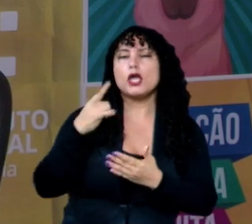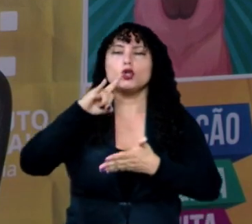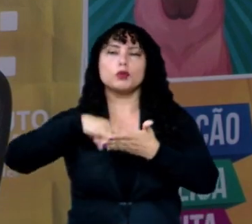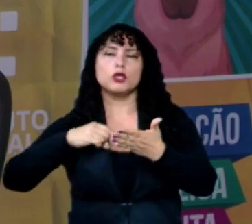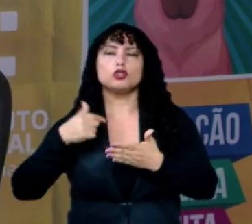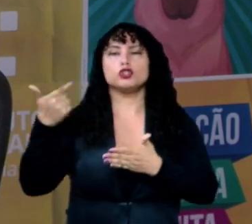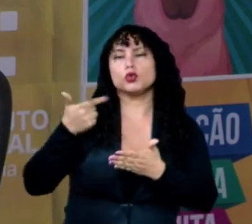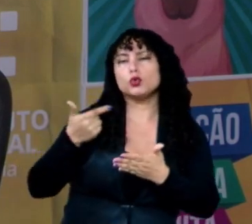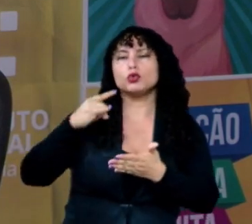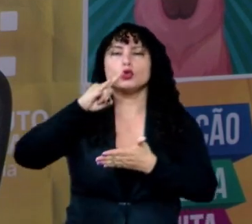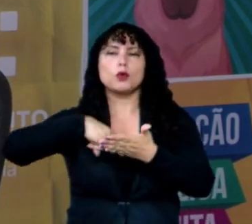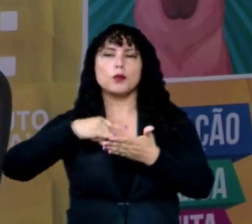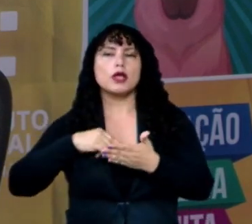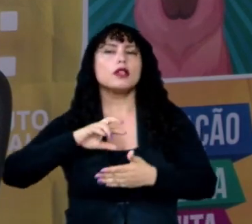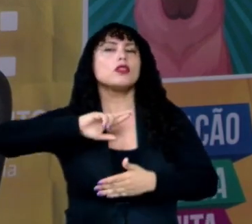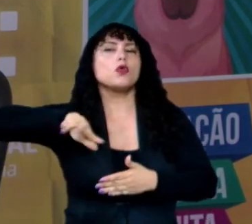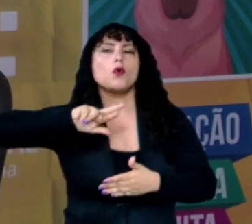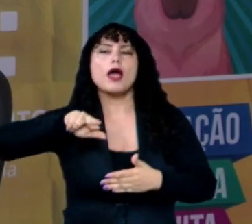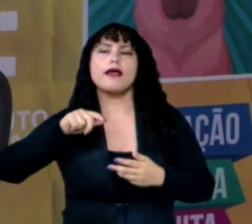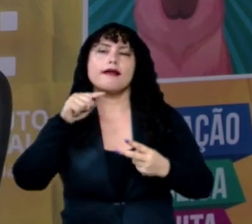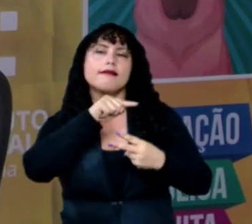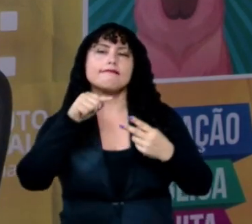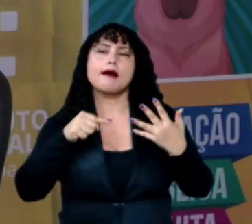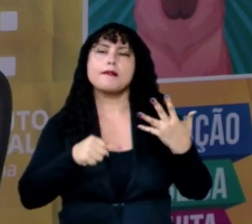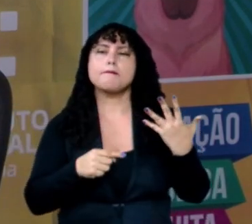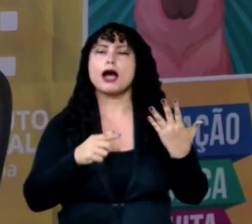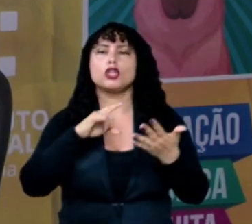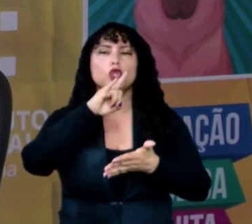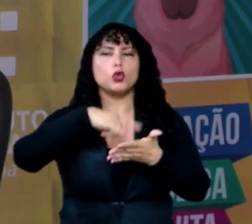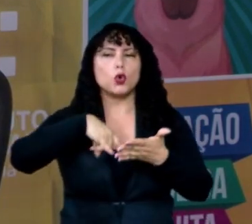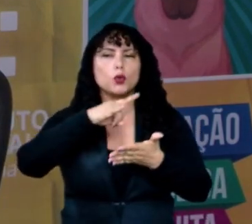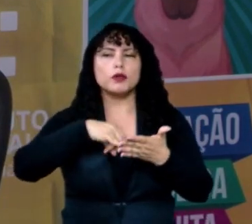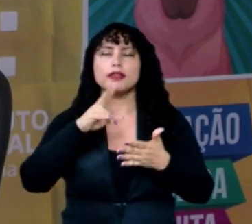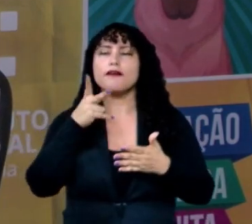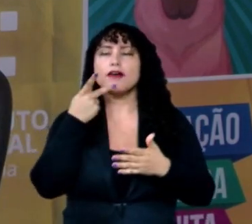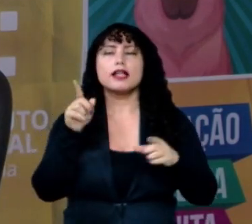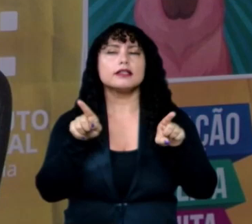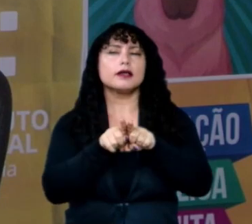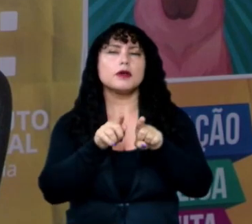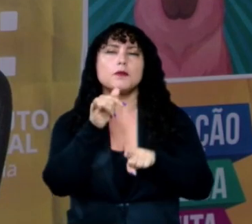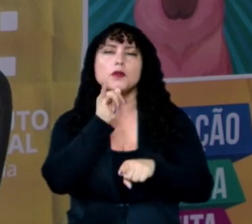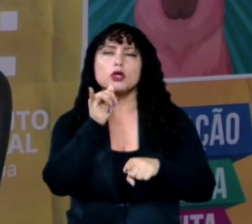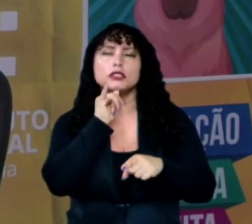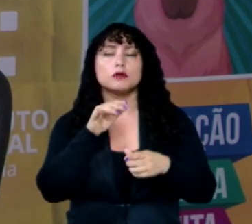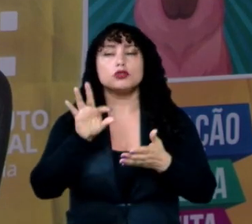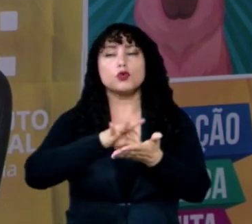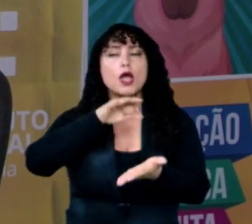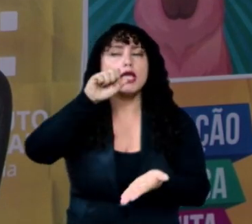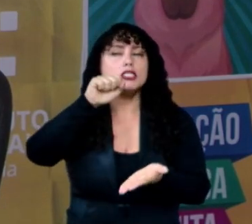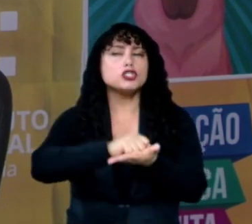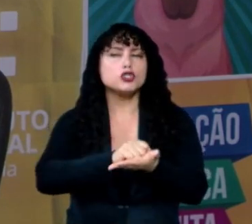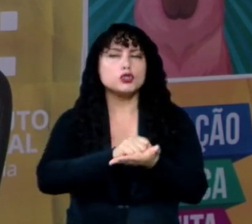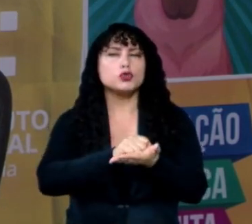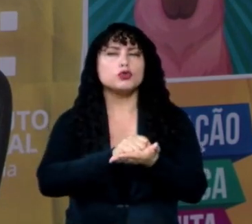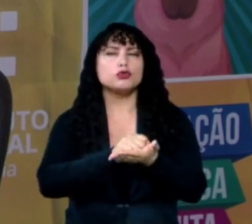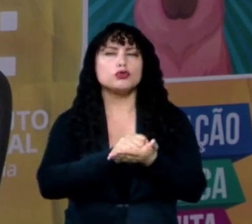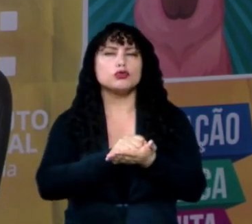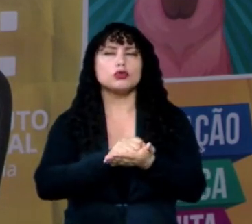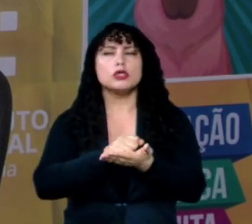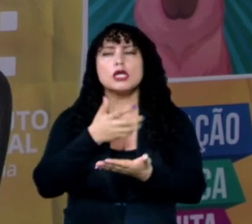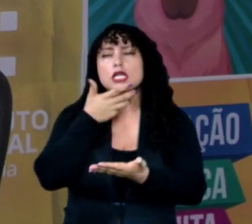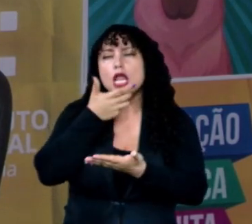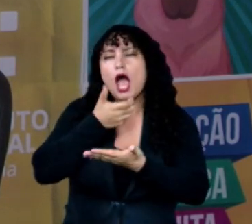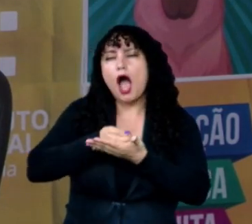segundo documento, a gente não está falando só desses documentos. A gente pode estar falando, por exemplo, de um registro de áudio de